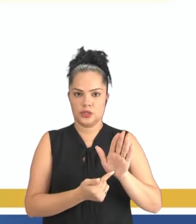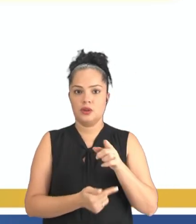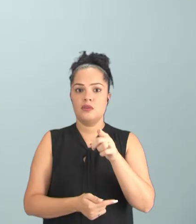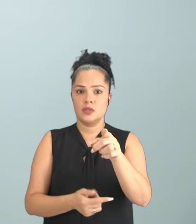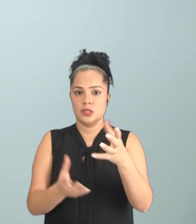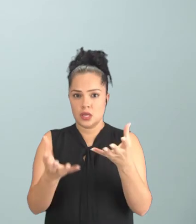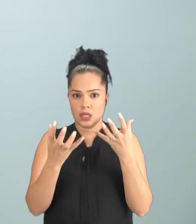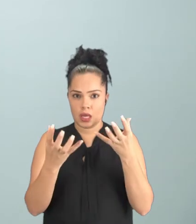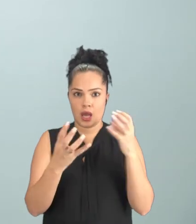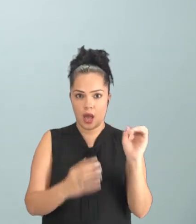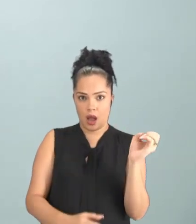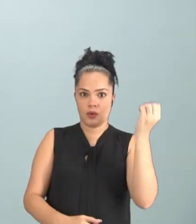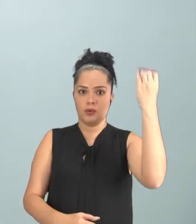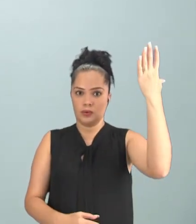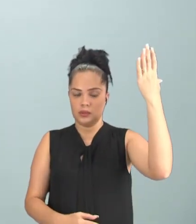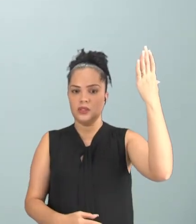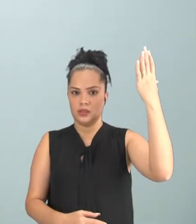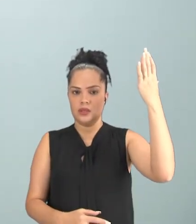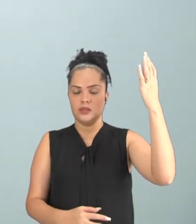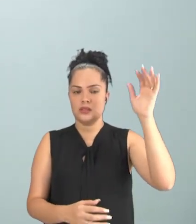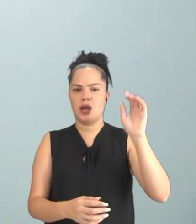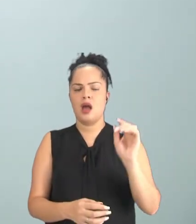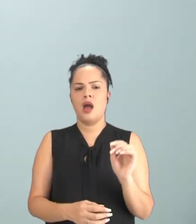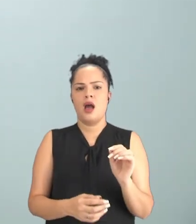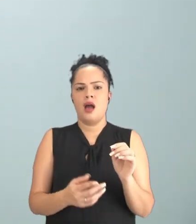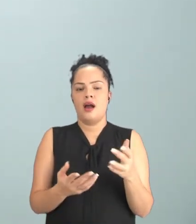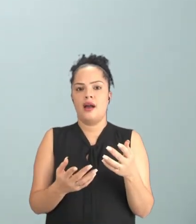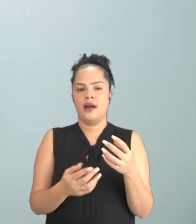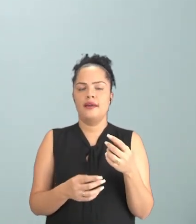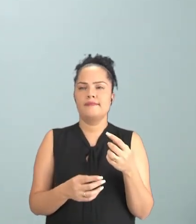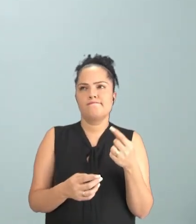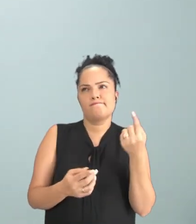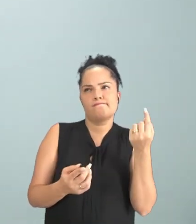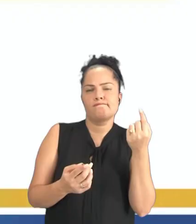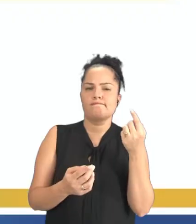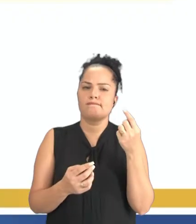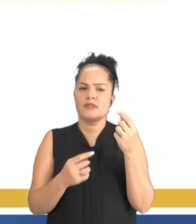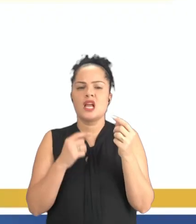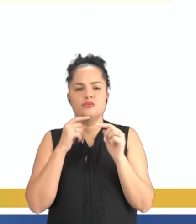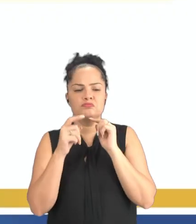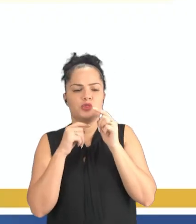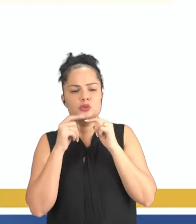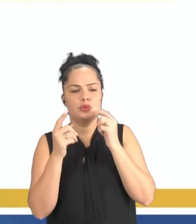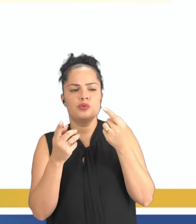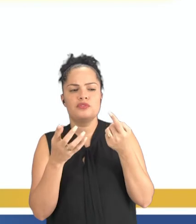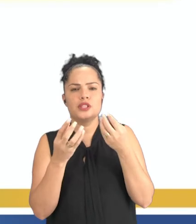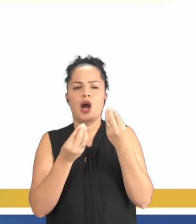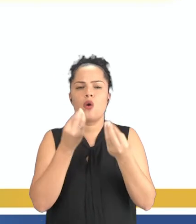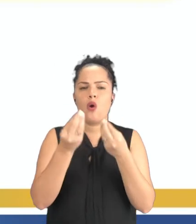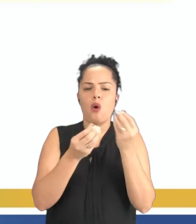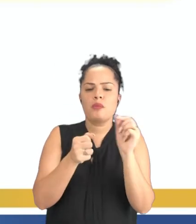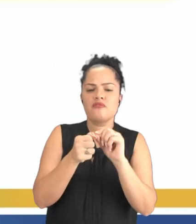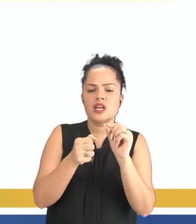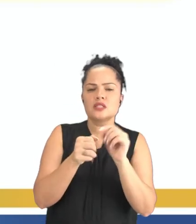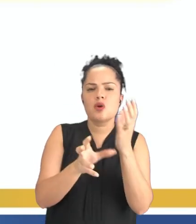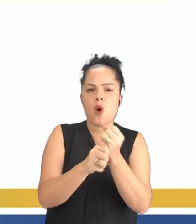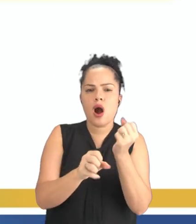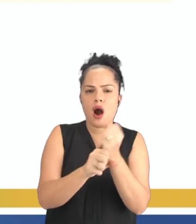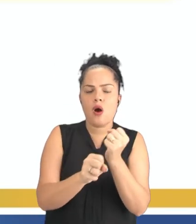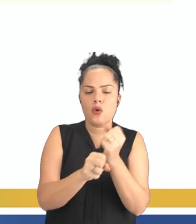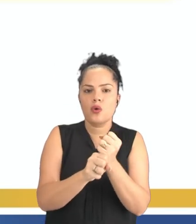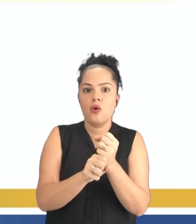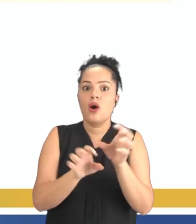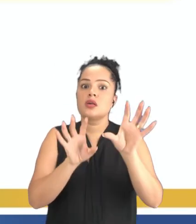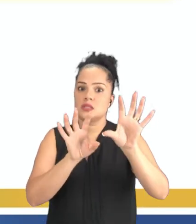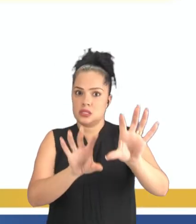que aconteça um determinado evento, então isso é o que vai te interessar, é o teu caso favorável. Então o cálculo da probabilidade vai ser